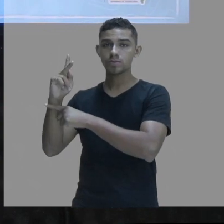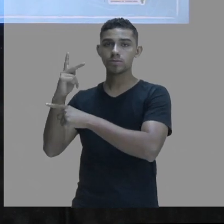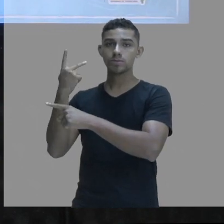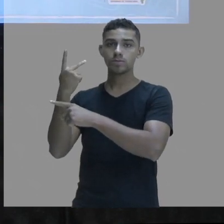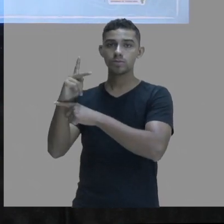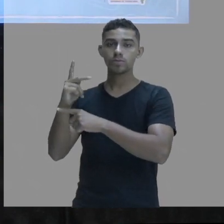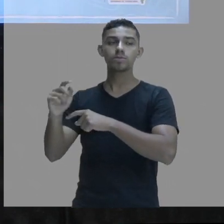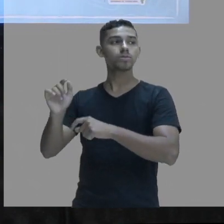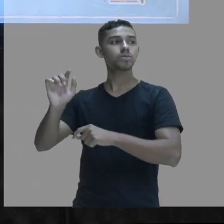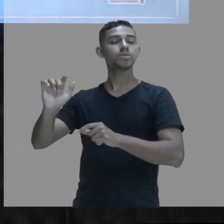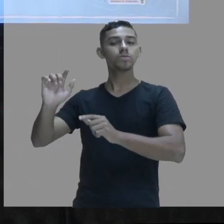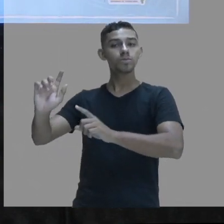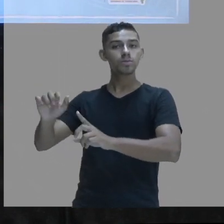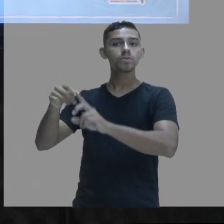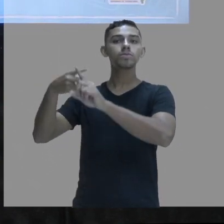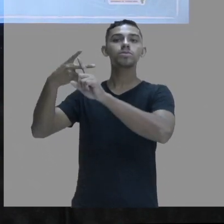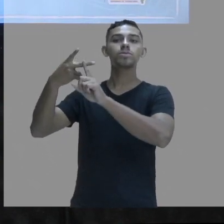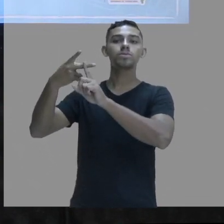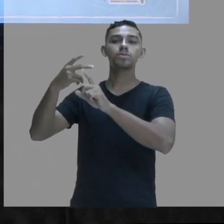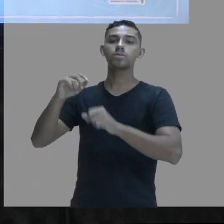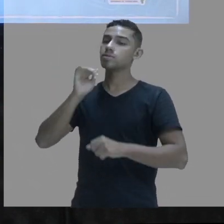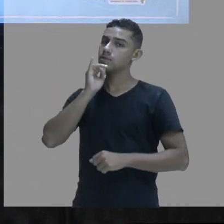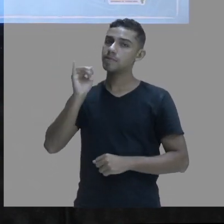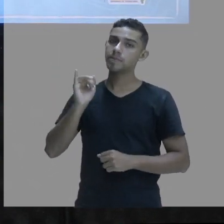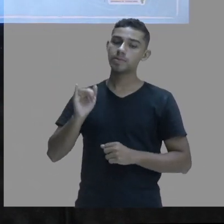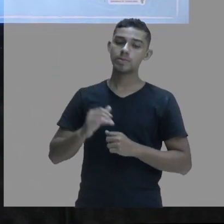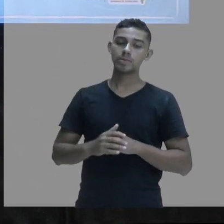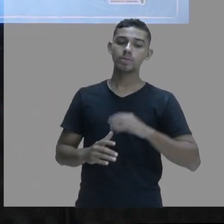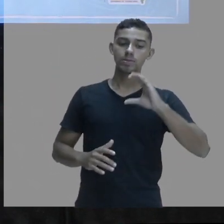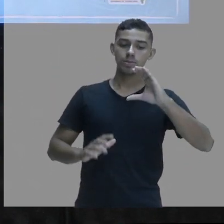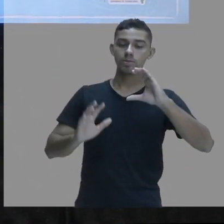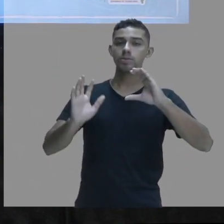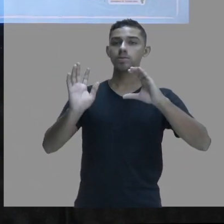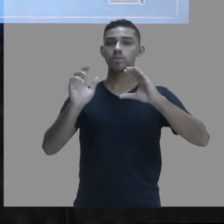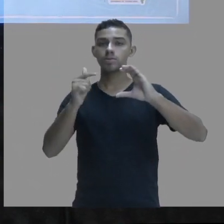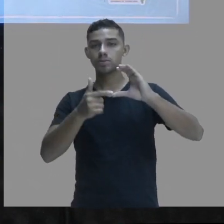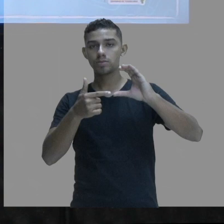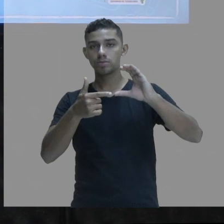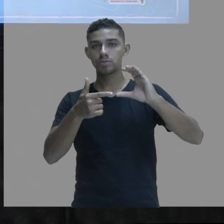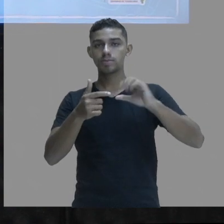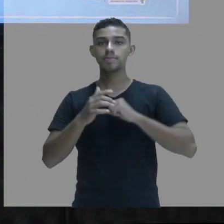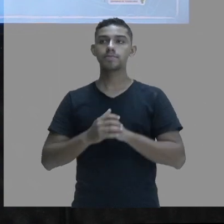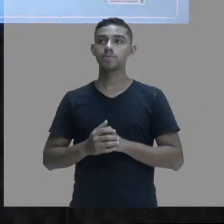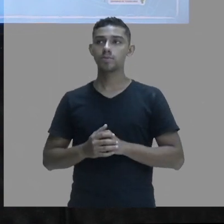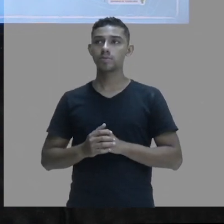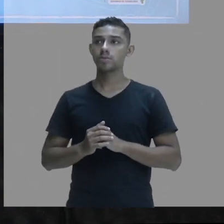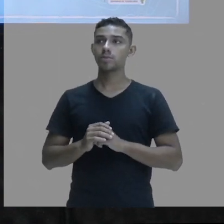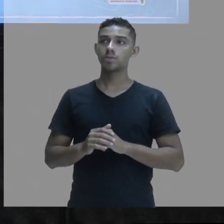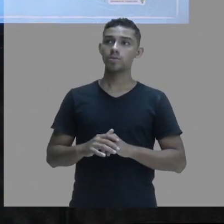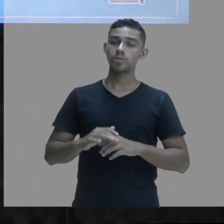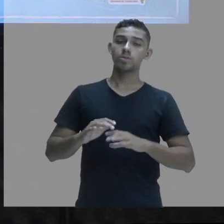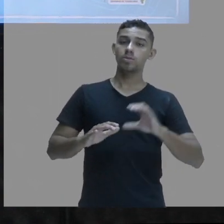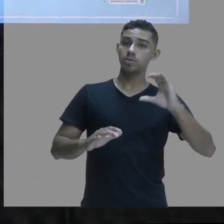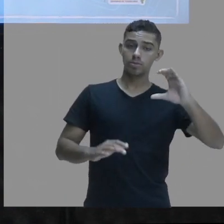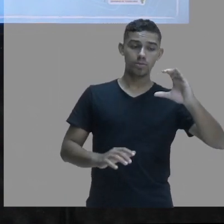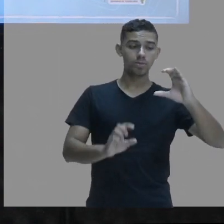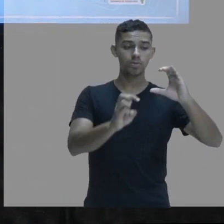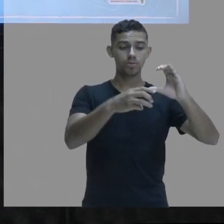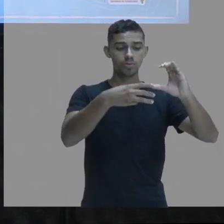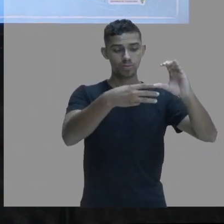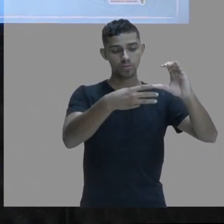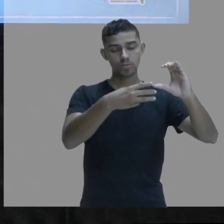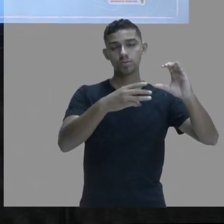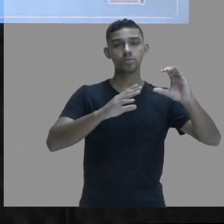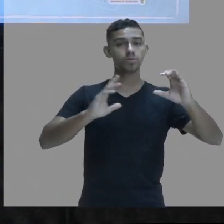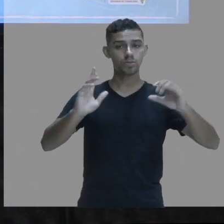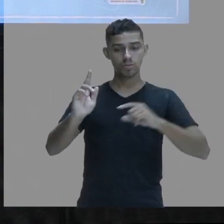C2H4. Se eu tiver 3 carbonos, um alceno de 3 carbonos, C3, qual vai ser a quantidade de